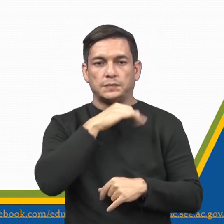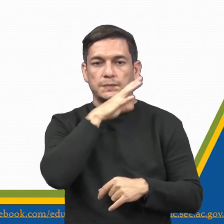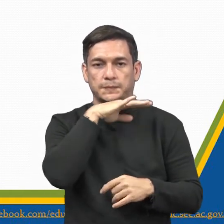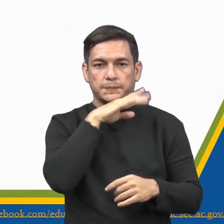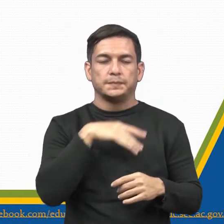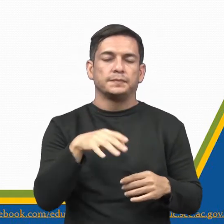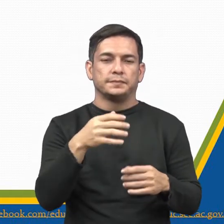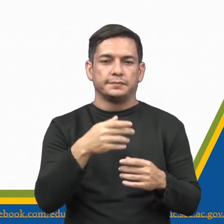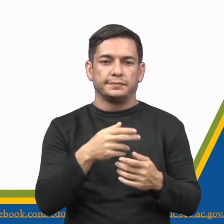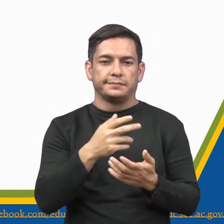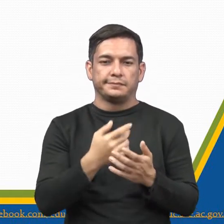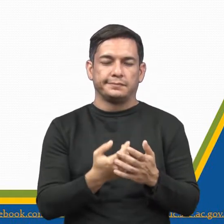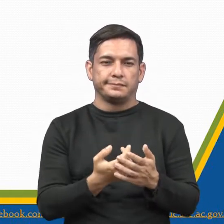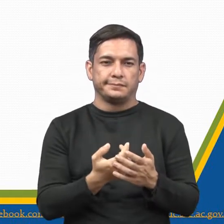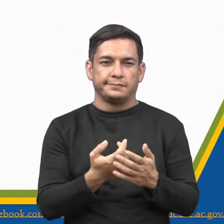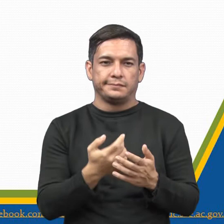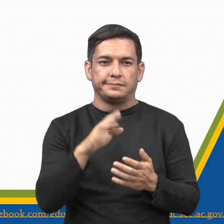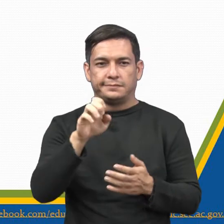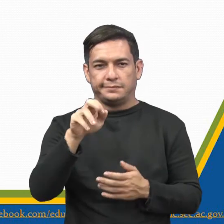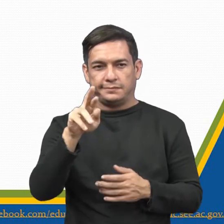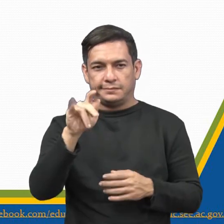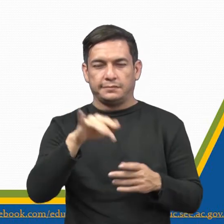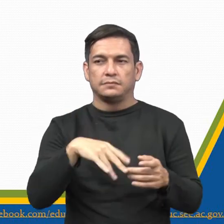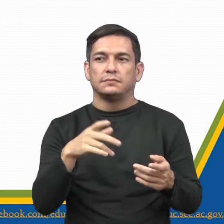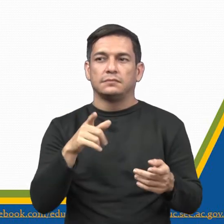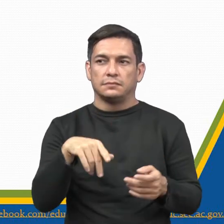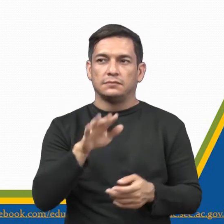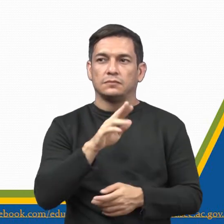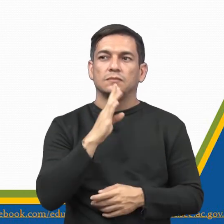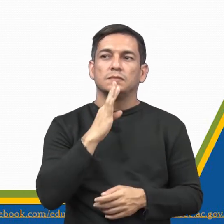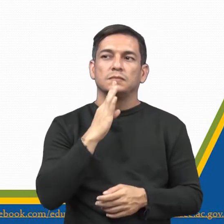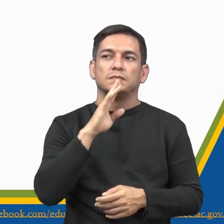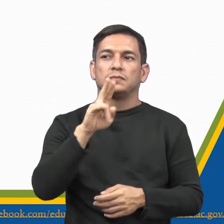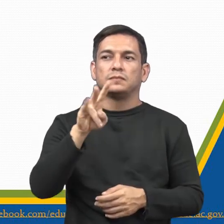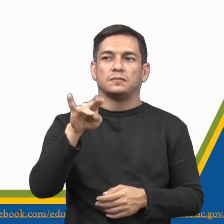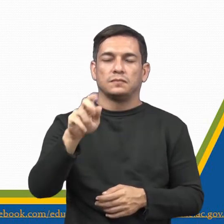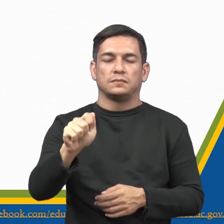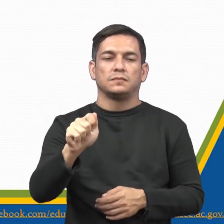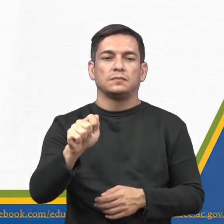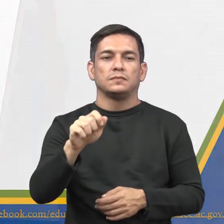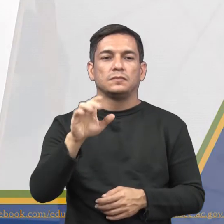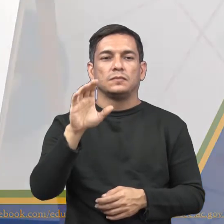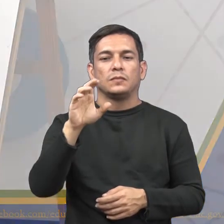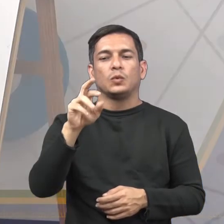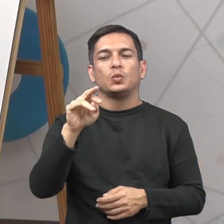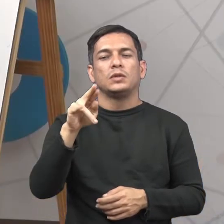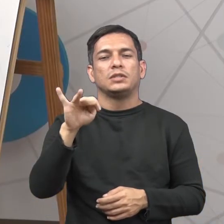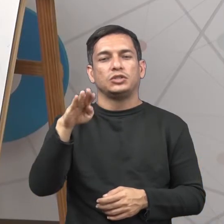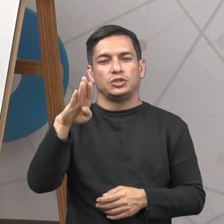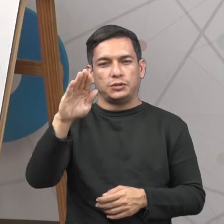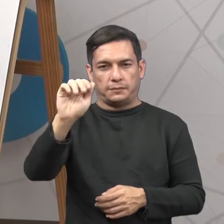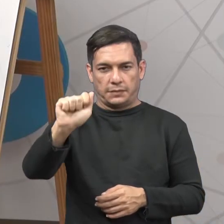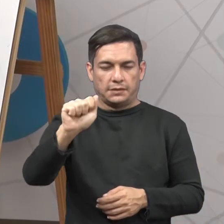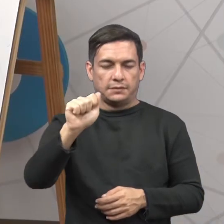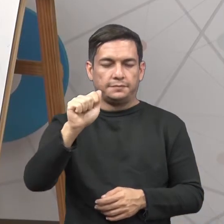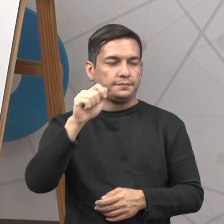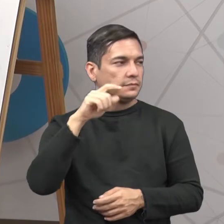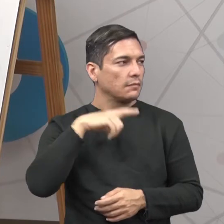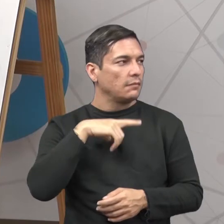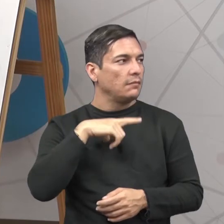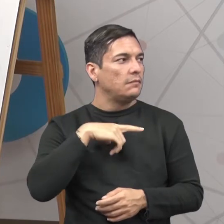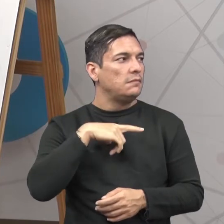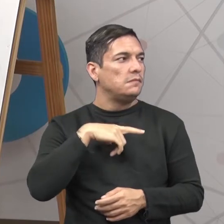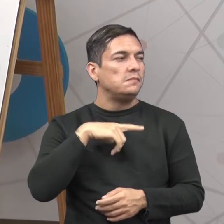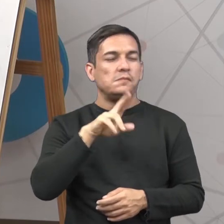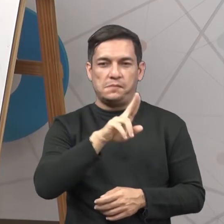especiarias e outros ingredientes. É conhecida como vina em Curitiba e arredores. Olha só, aqui é vina e